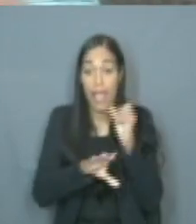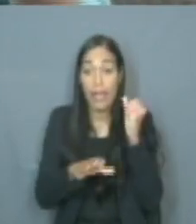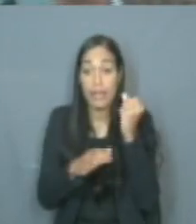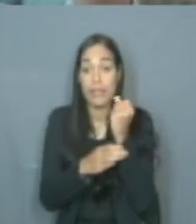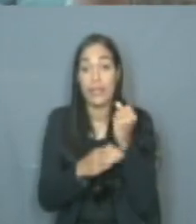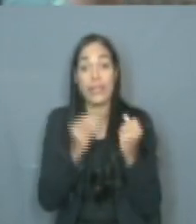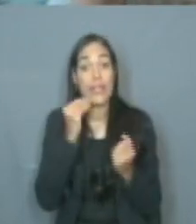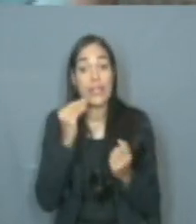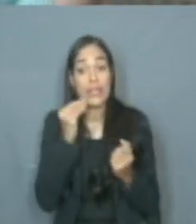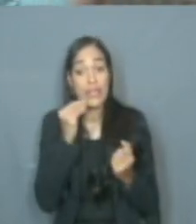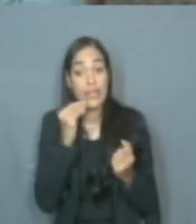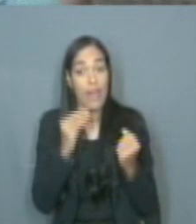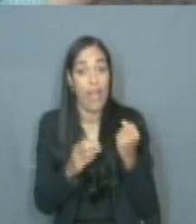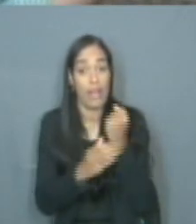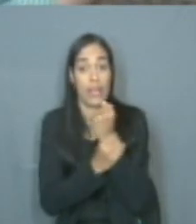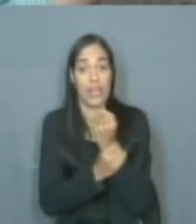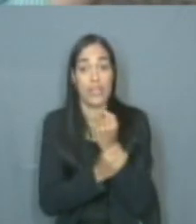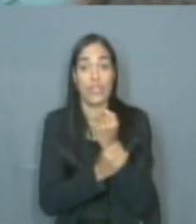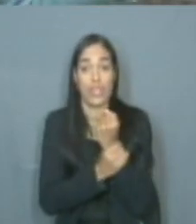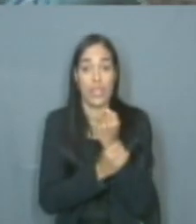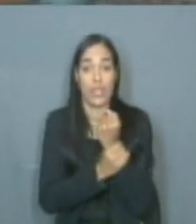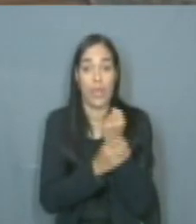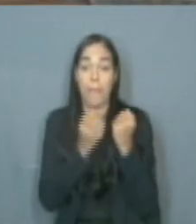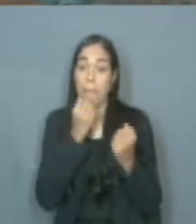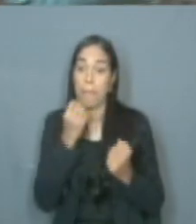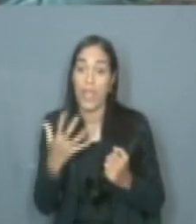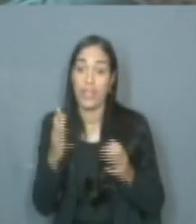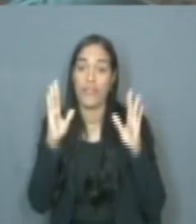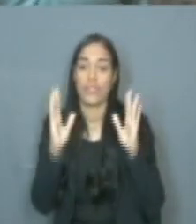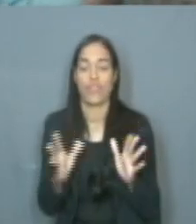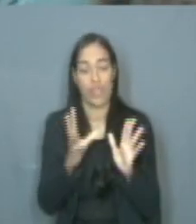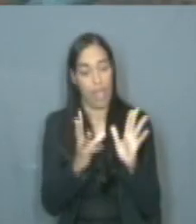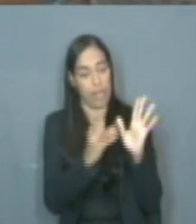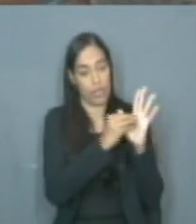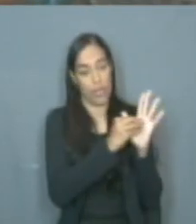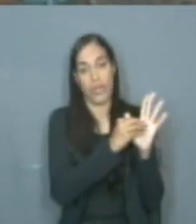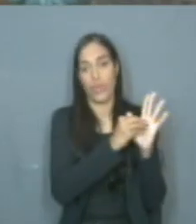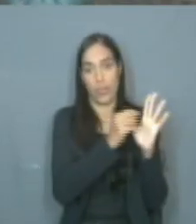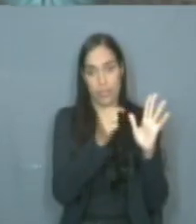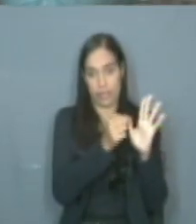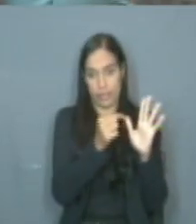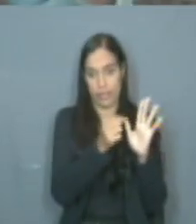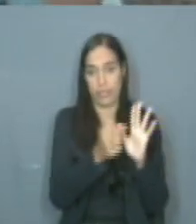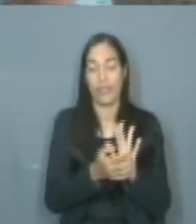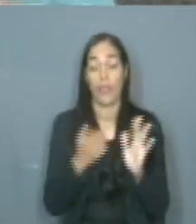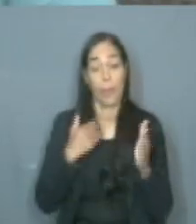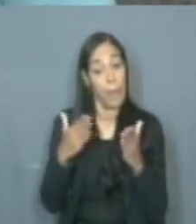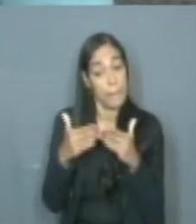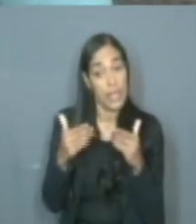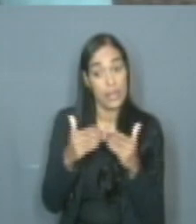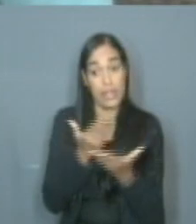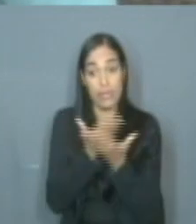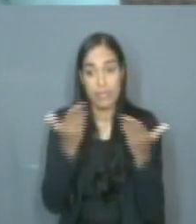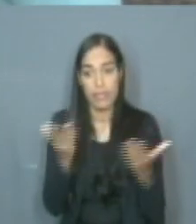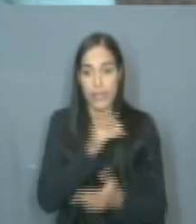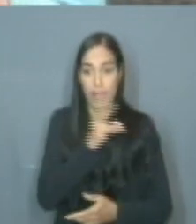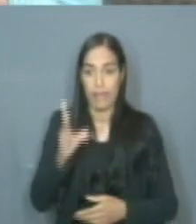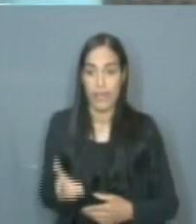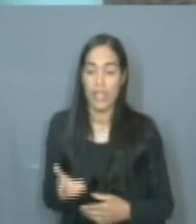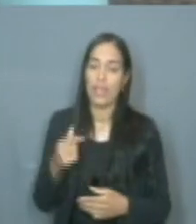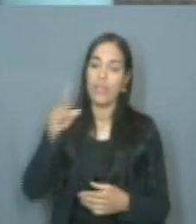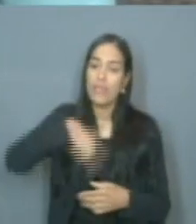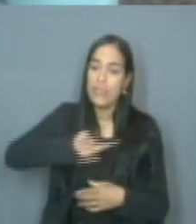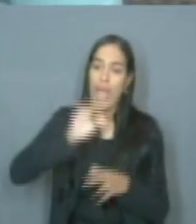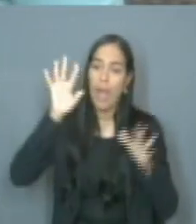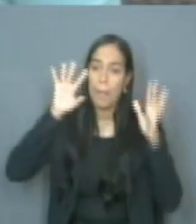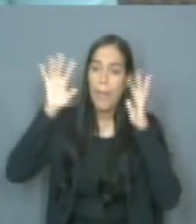uma tentativa de garantir um privilégio a quem já está incluído. Então, o meu pedido aos vereadores dessa casa, a reflexão